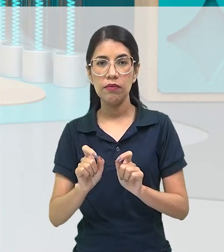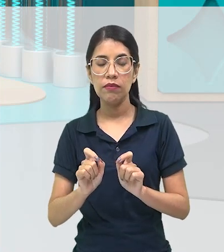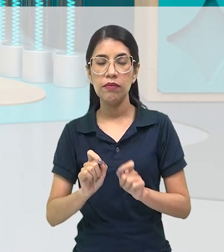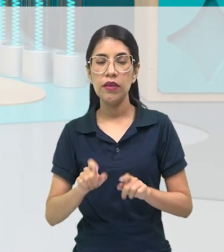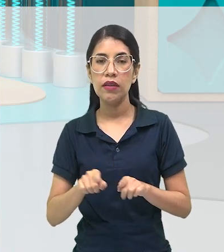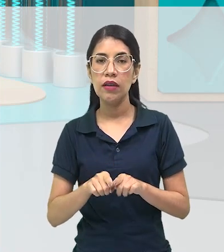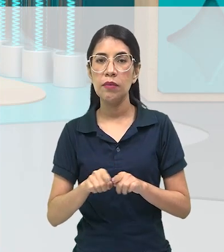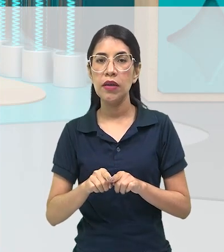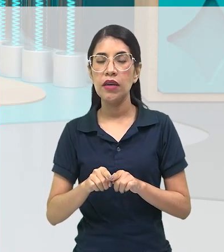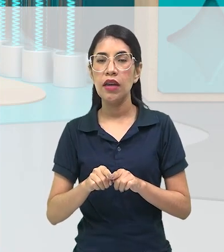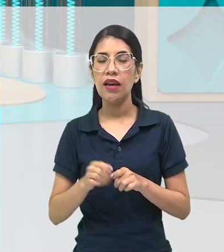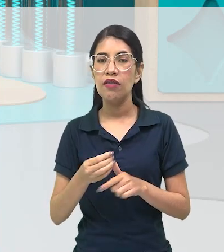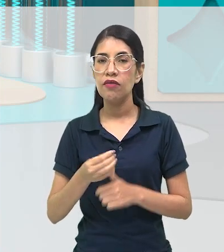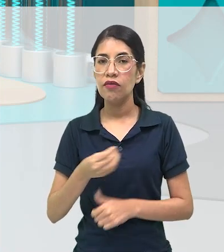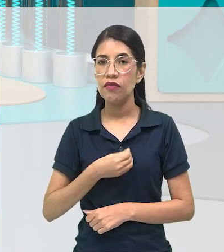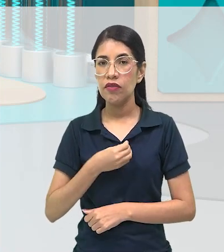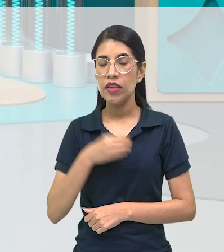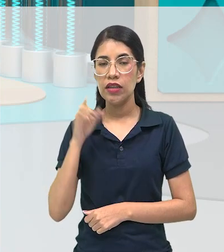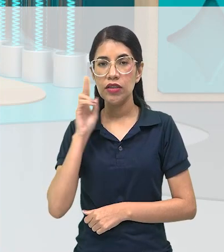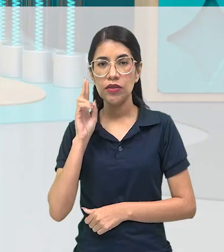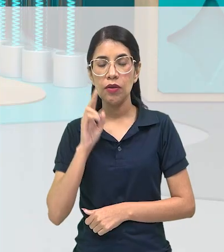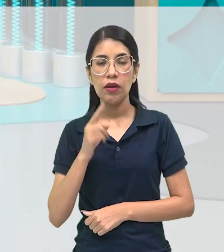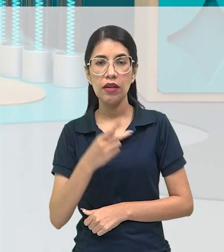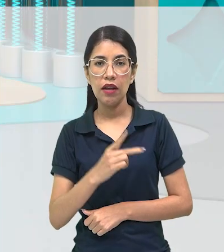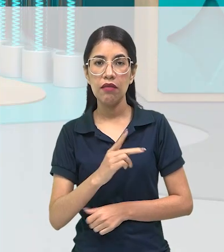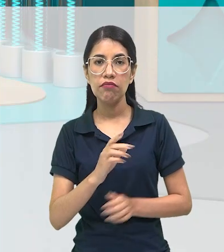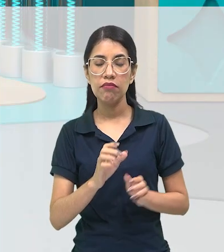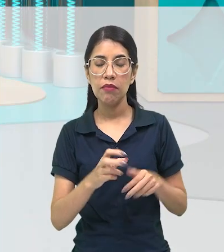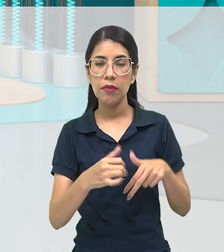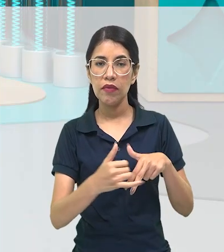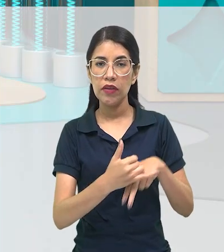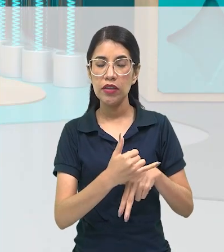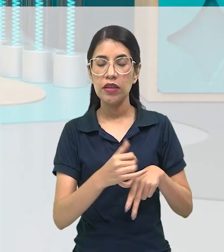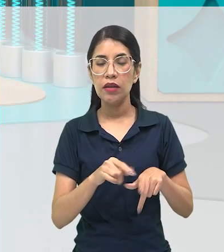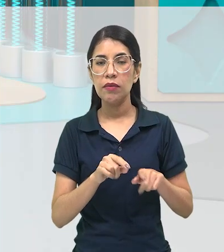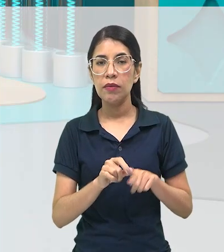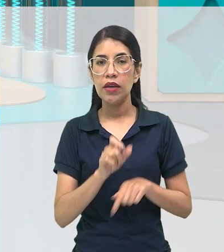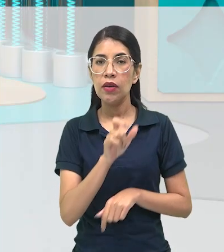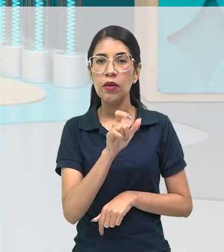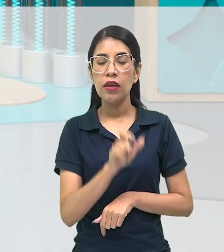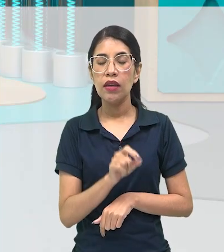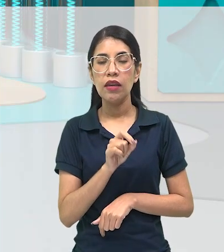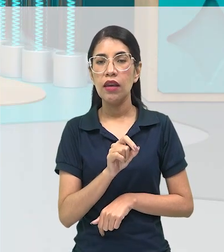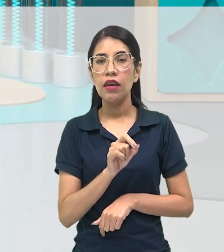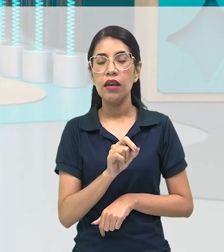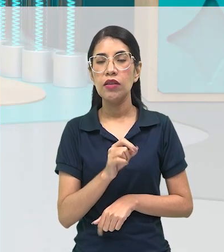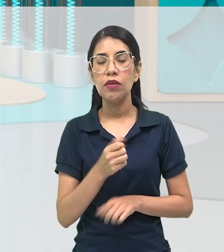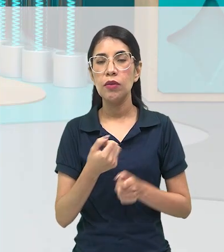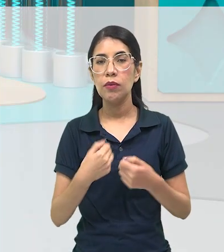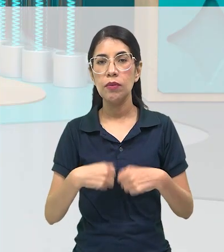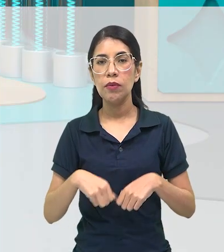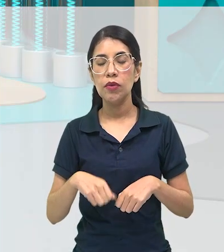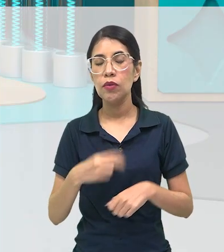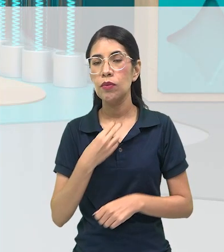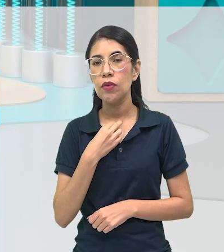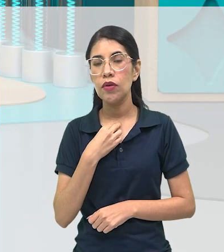o histórico dessa pessoa, não importa nada sobre quem seja essa vítima. Nós não devemos